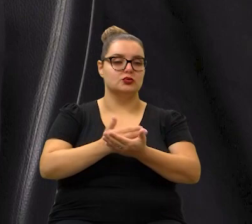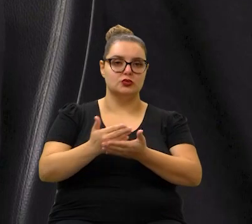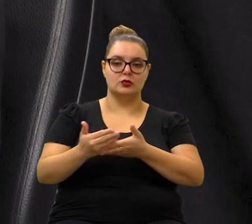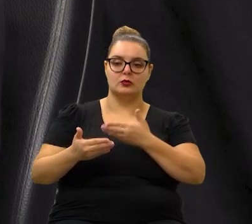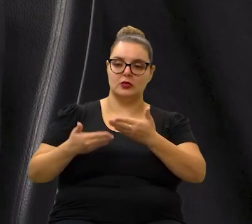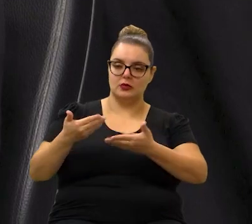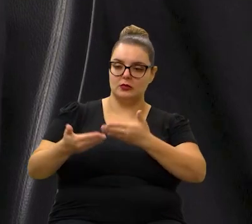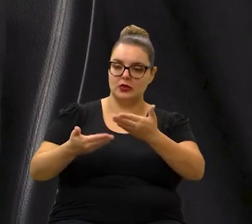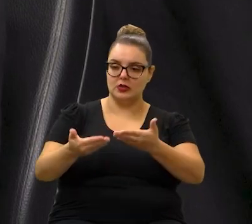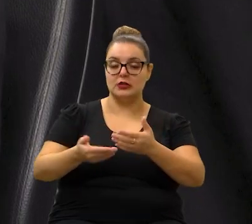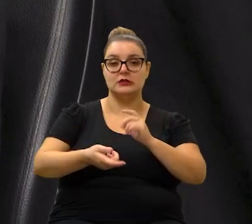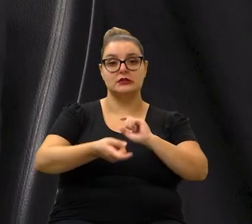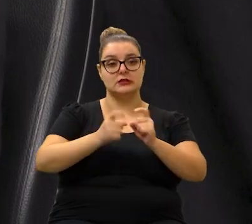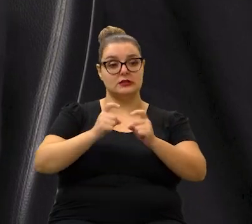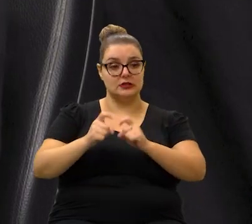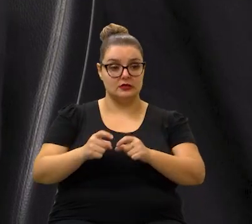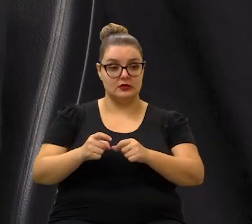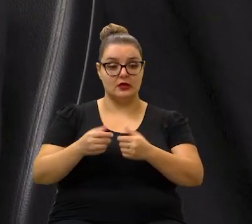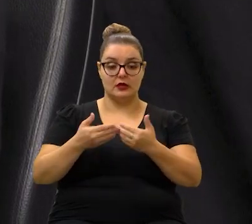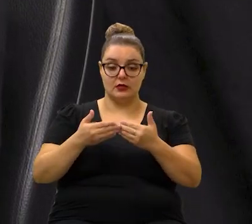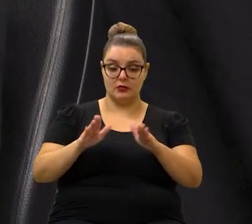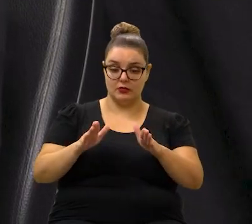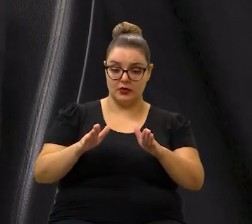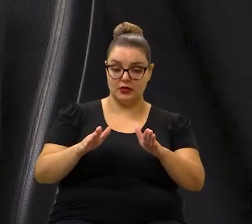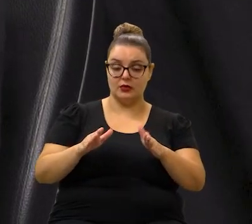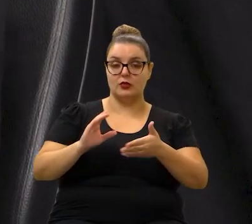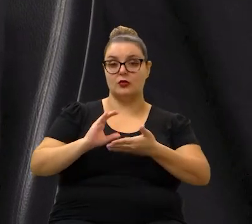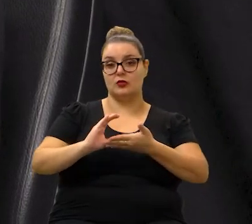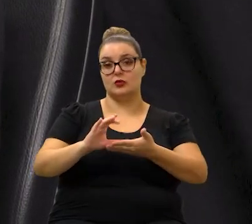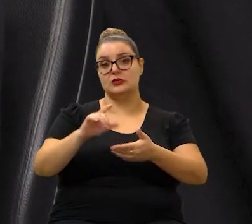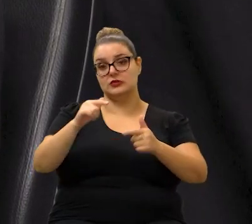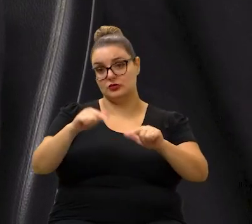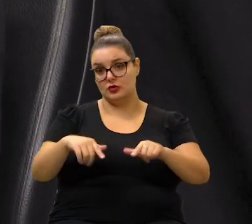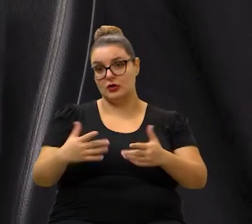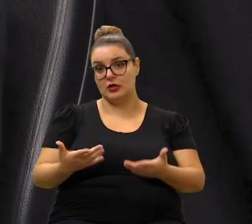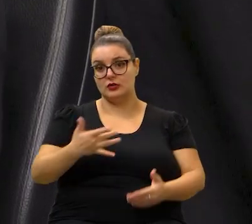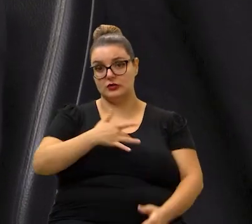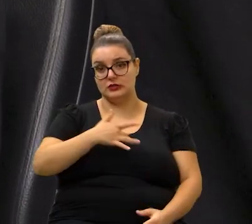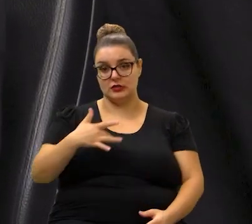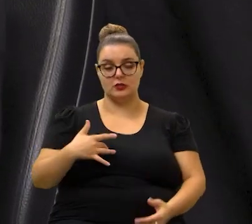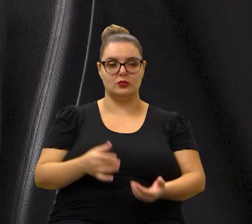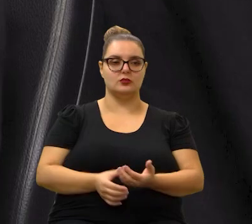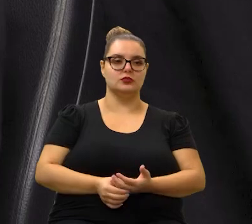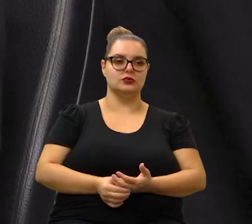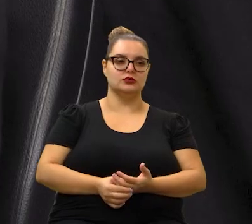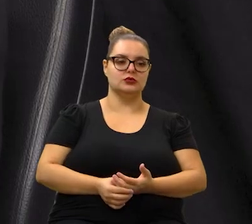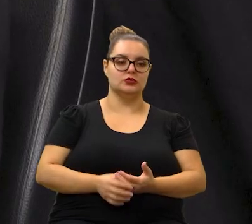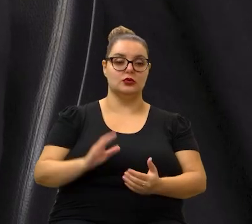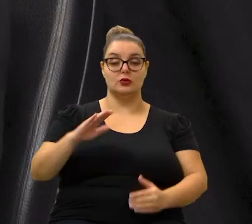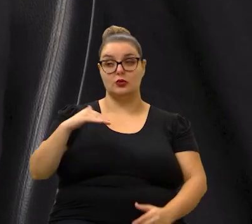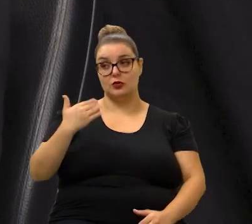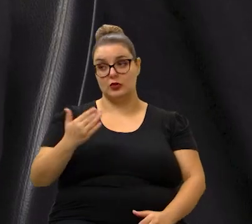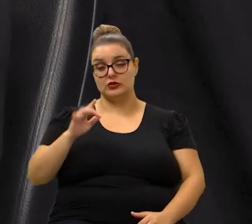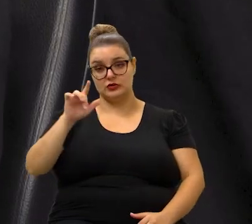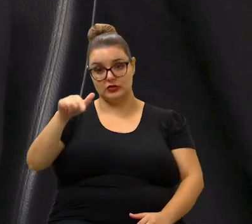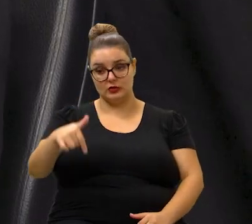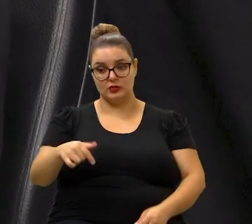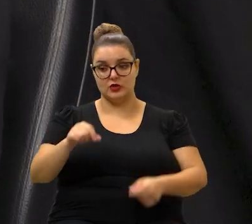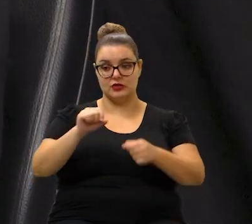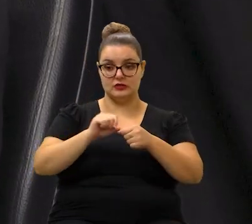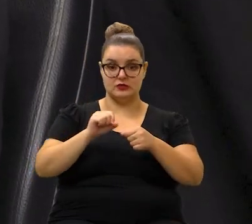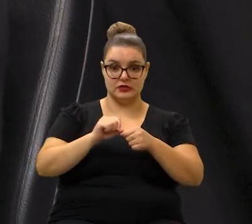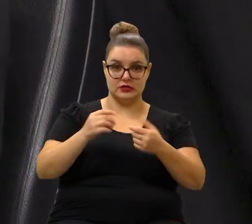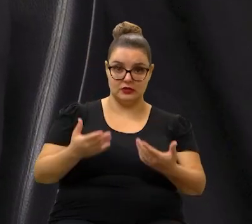através dessas reuniões reativar o conselho local de saúde quando logo em seguida